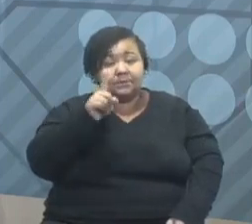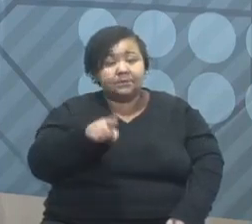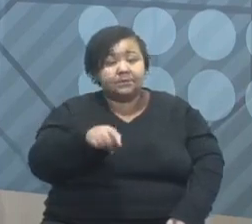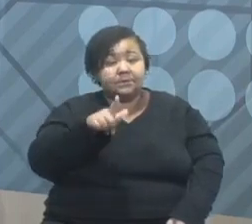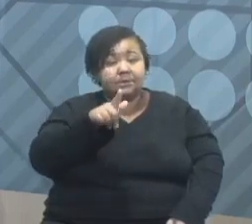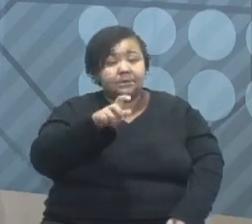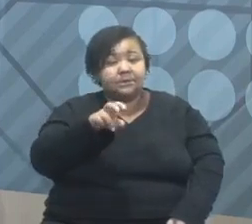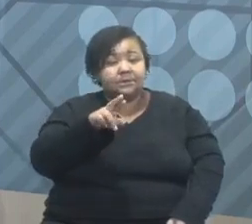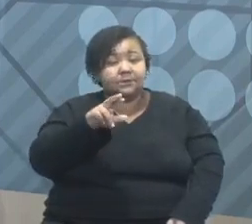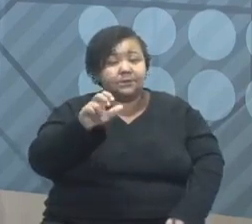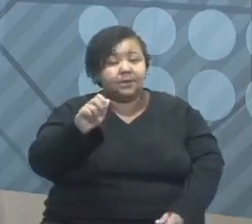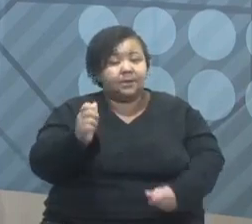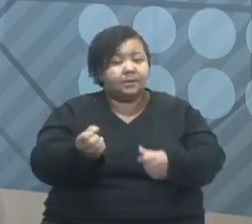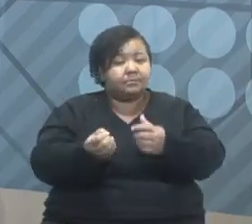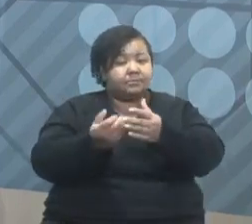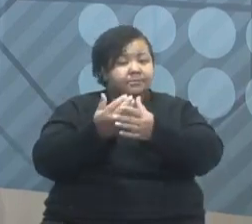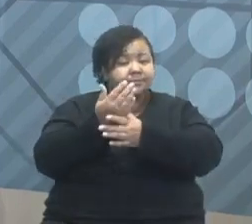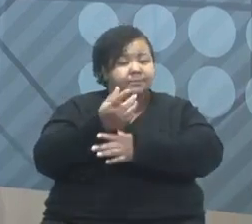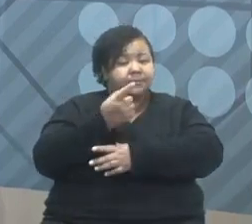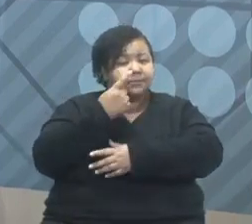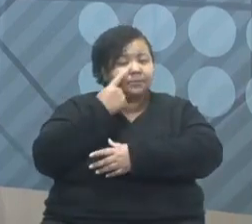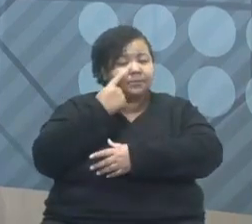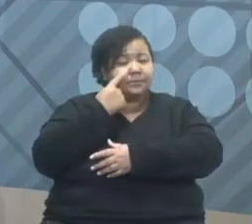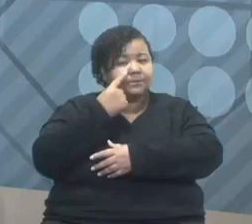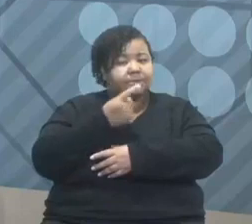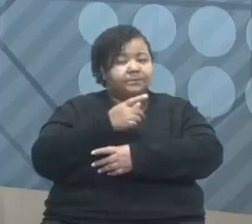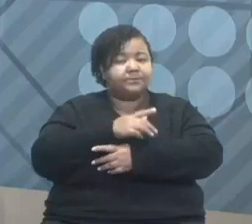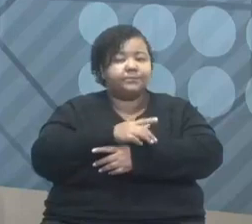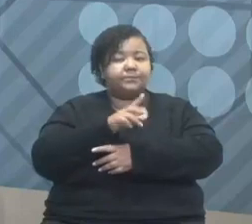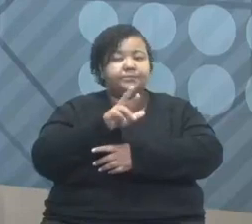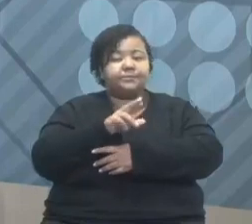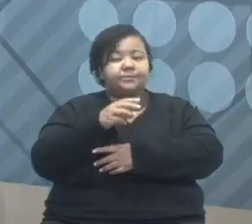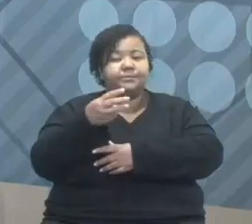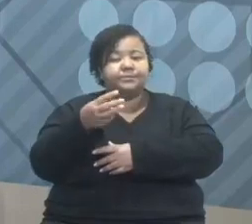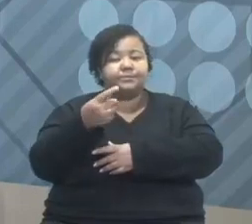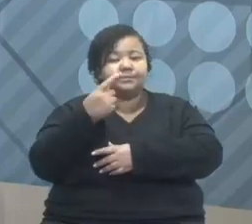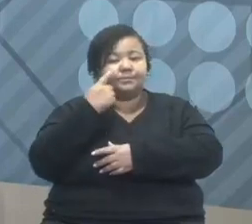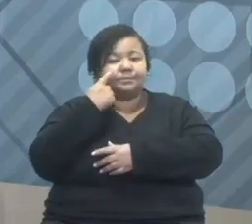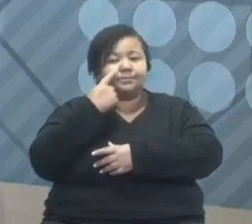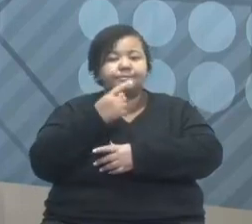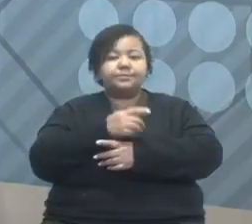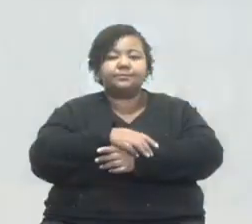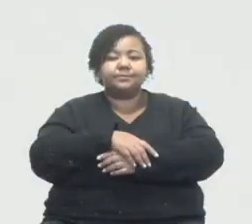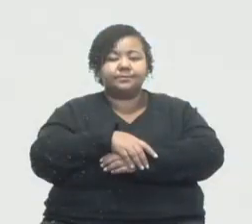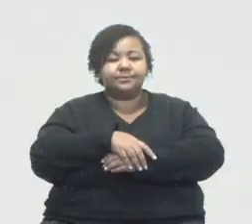Vimos que ele é linearmente independente. Então, verificando se ele gera o R3, acompanhe.